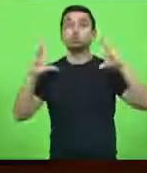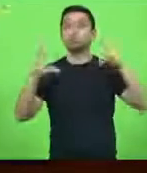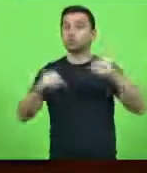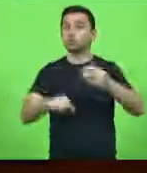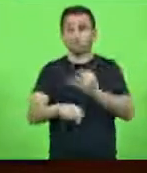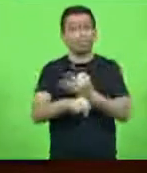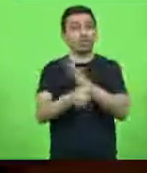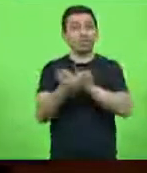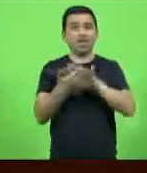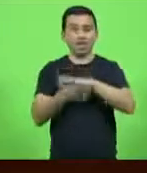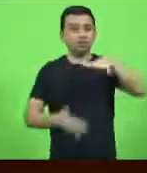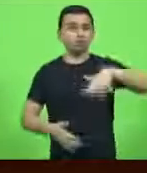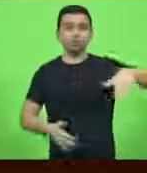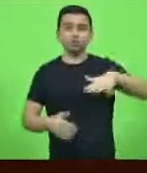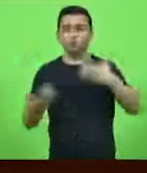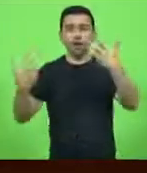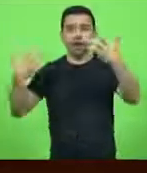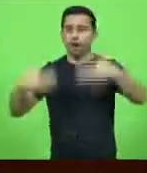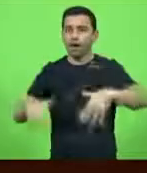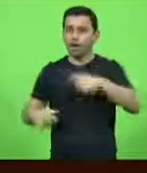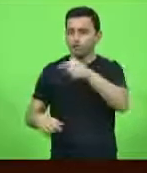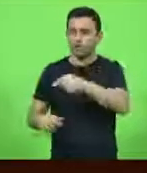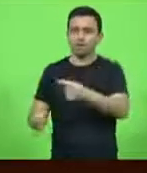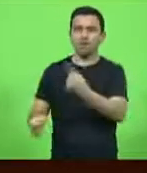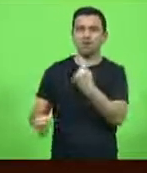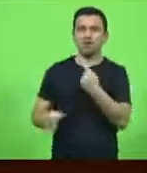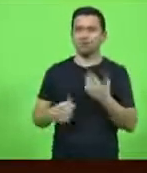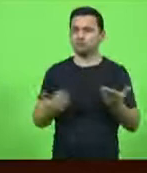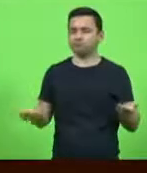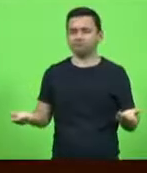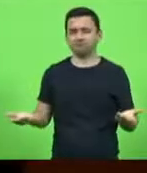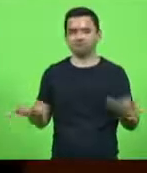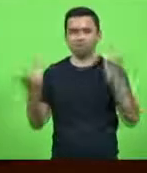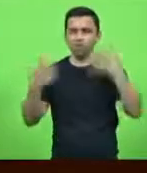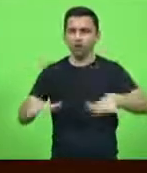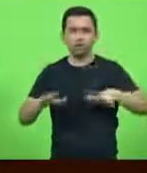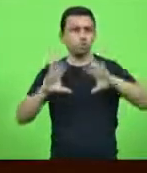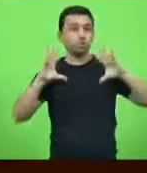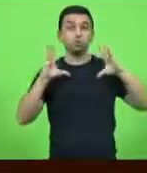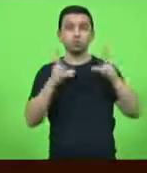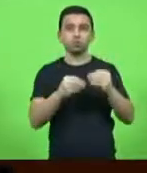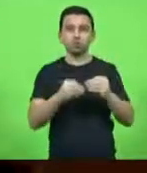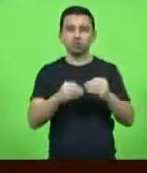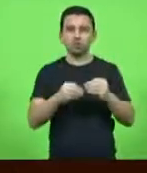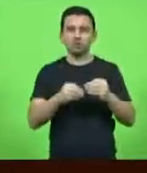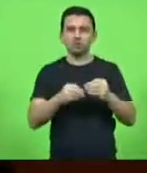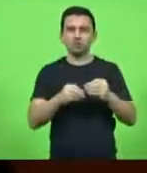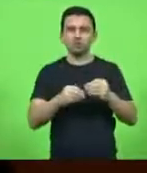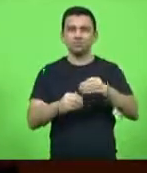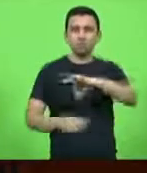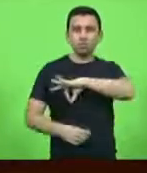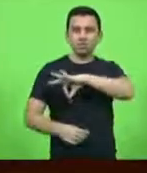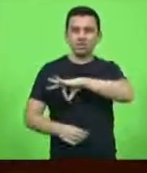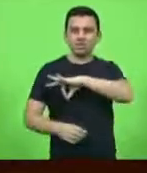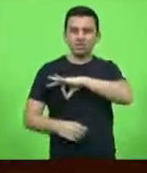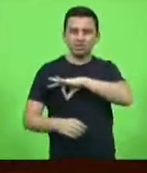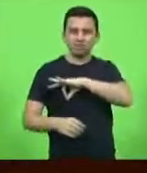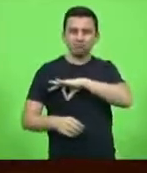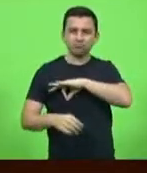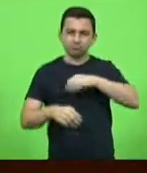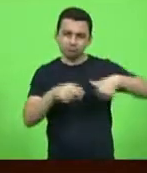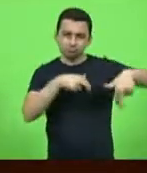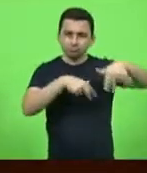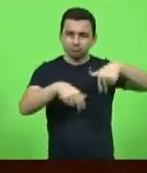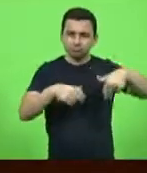aguentam mais o seu comando a todos os praças estão se matando